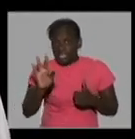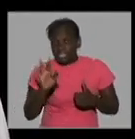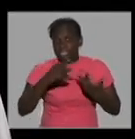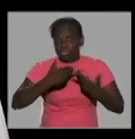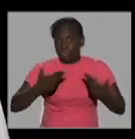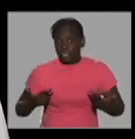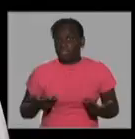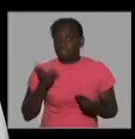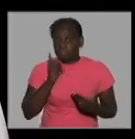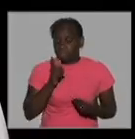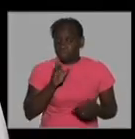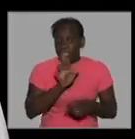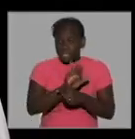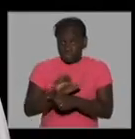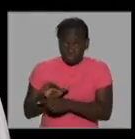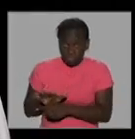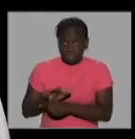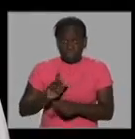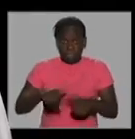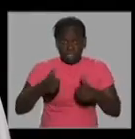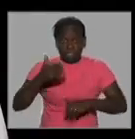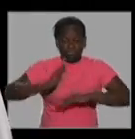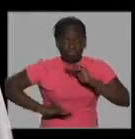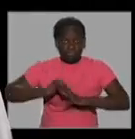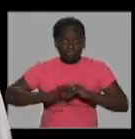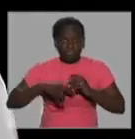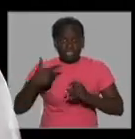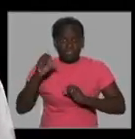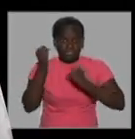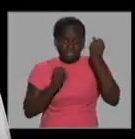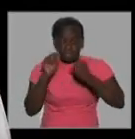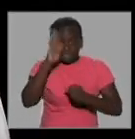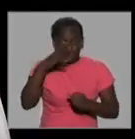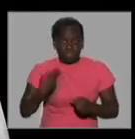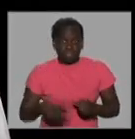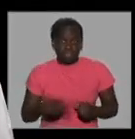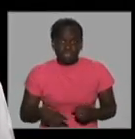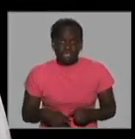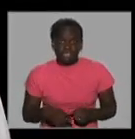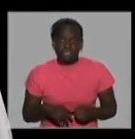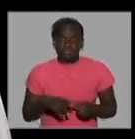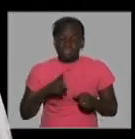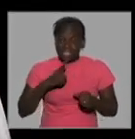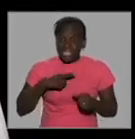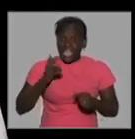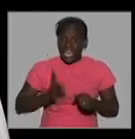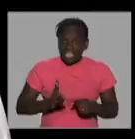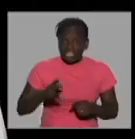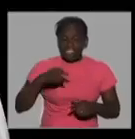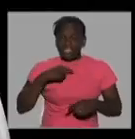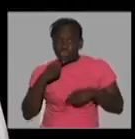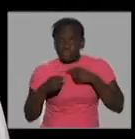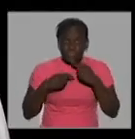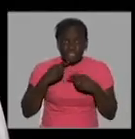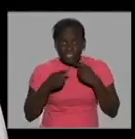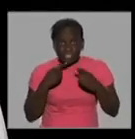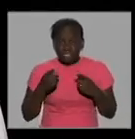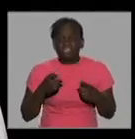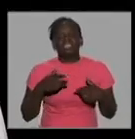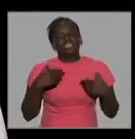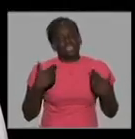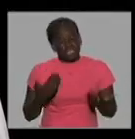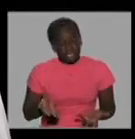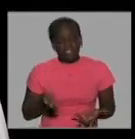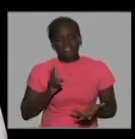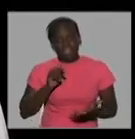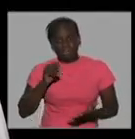tudo isso eu acho que permeia essa melhor capacidade industrial do Brasil. Enquanto tiver esse duelo, essa dúvida, eu acho que a